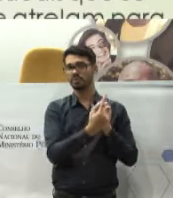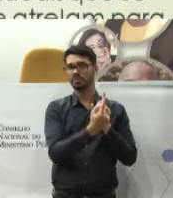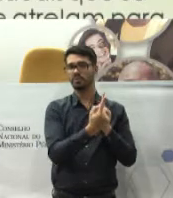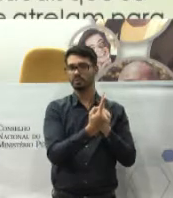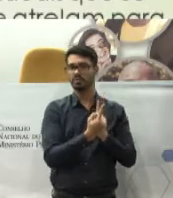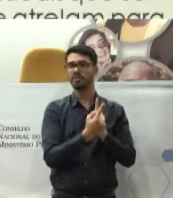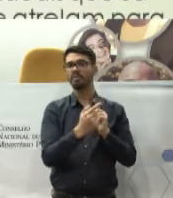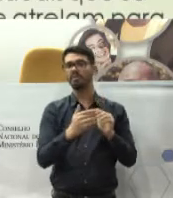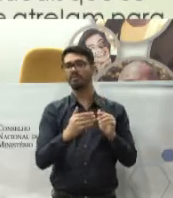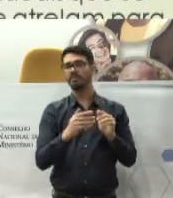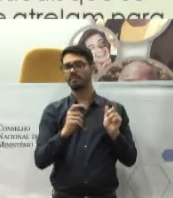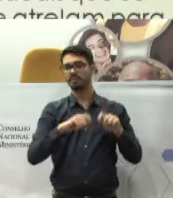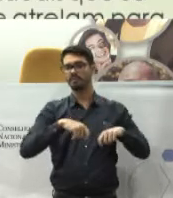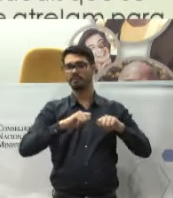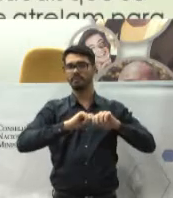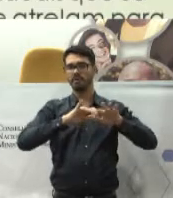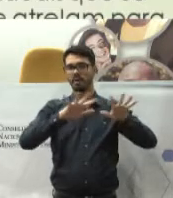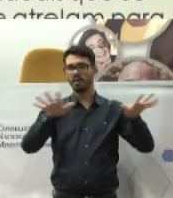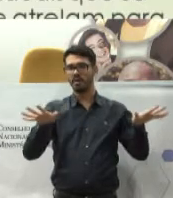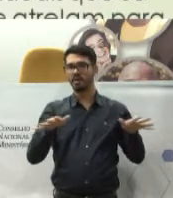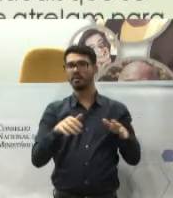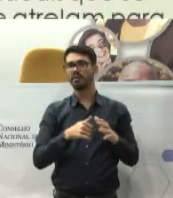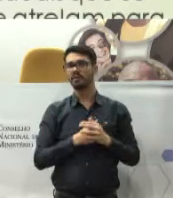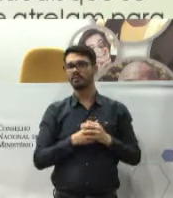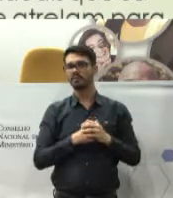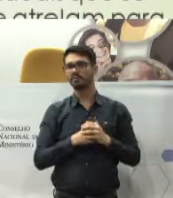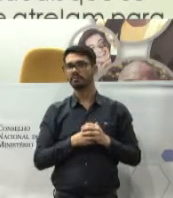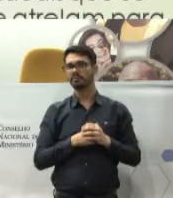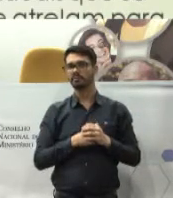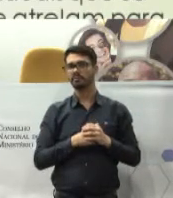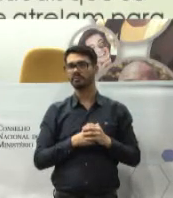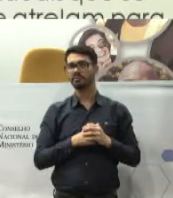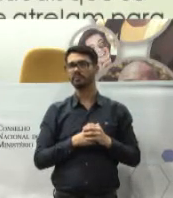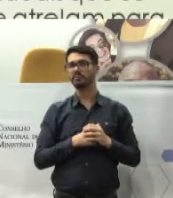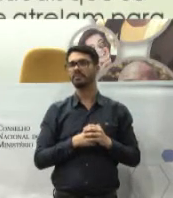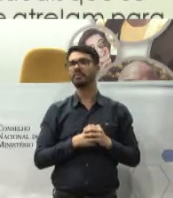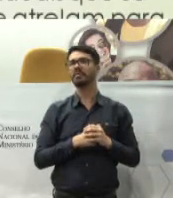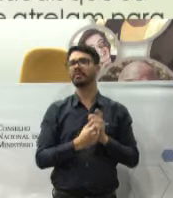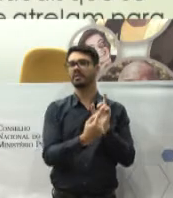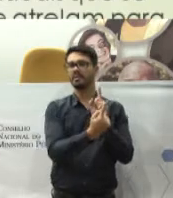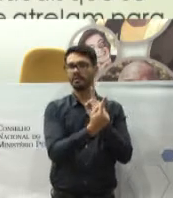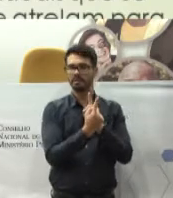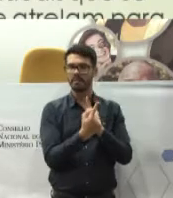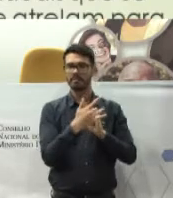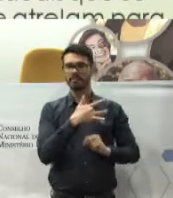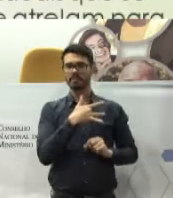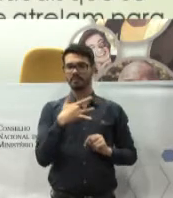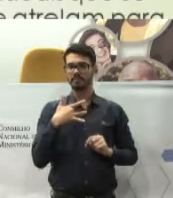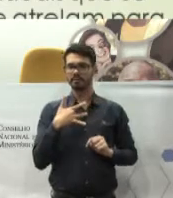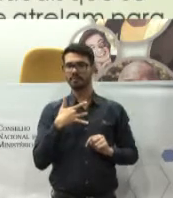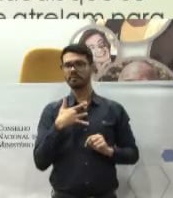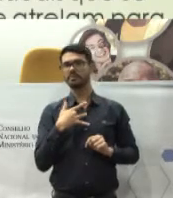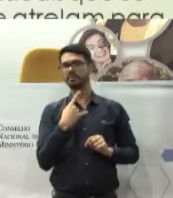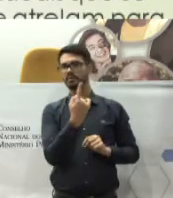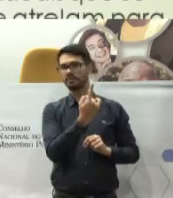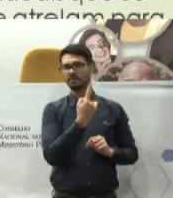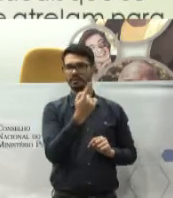individuais homogêneos, promovem a proliferação de demandas individuais. Tratamento de saúde para